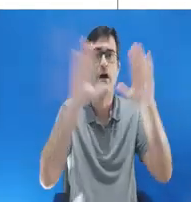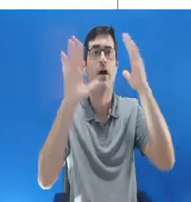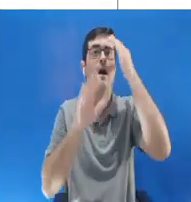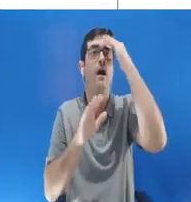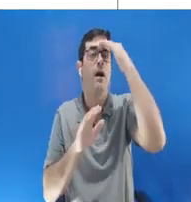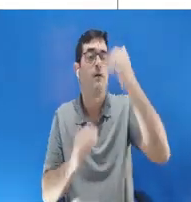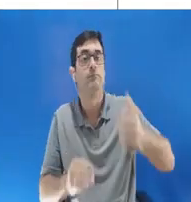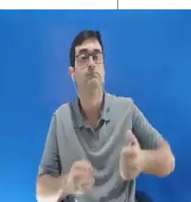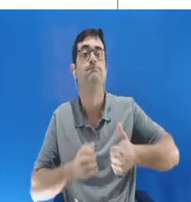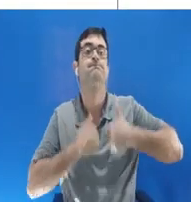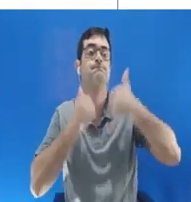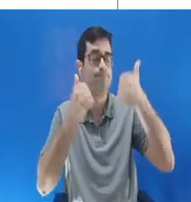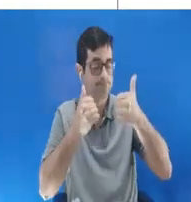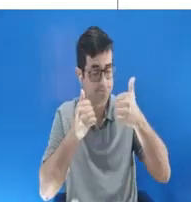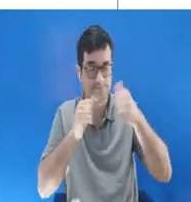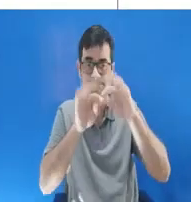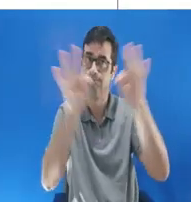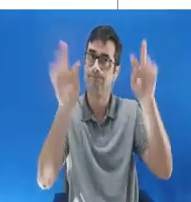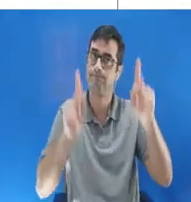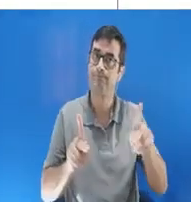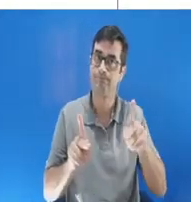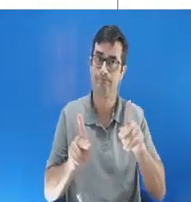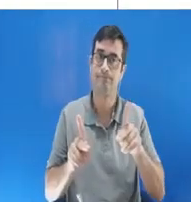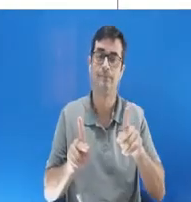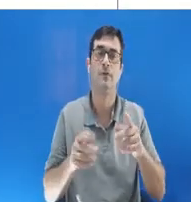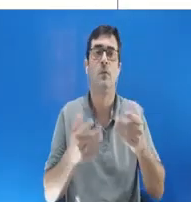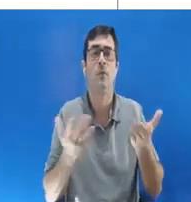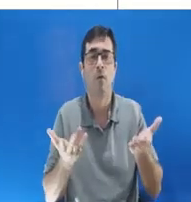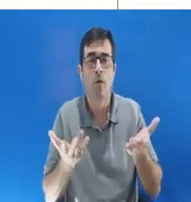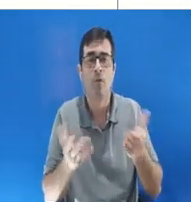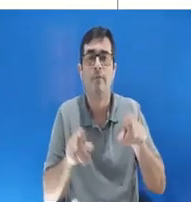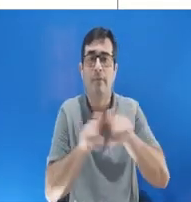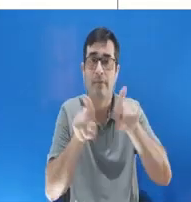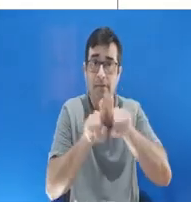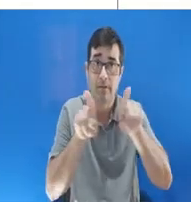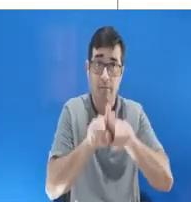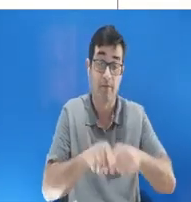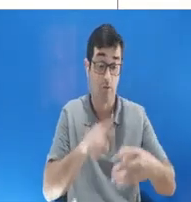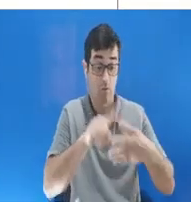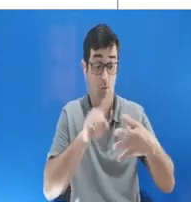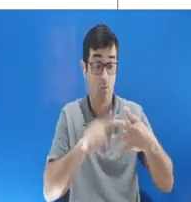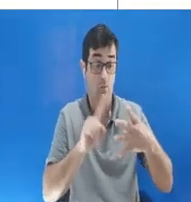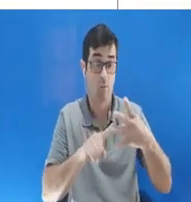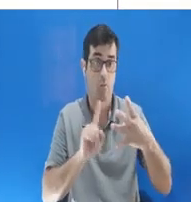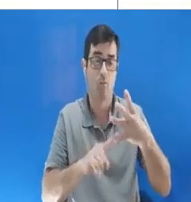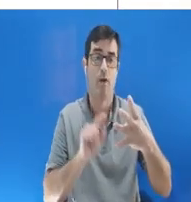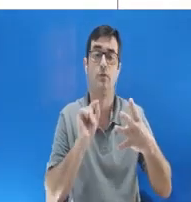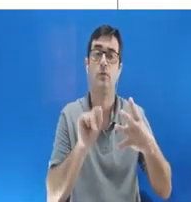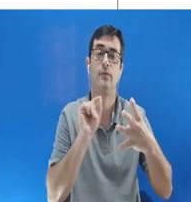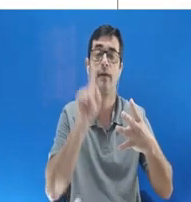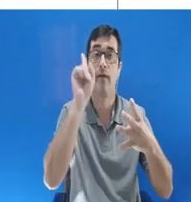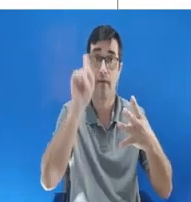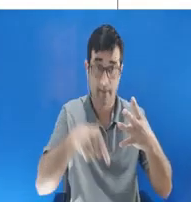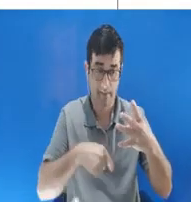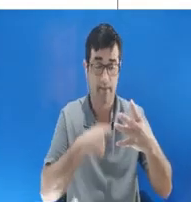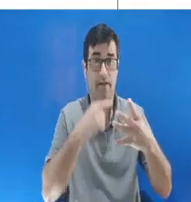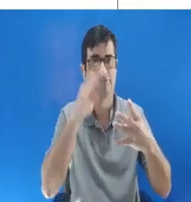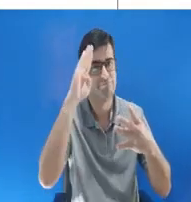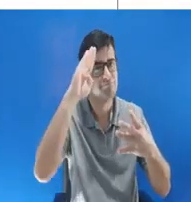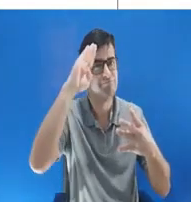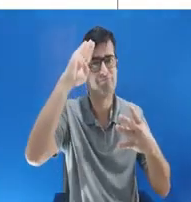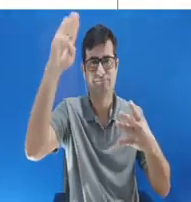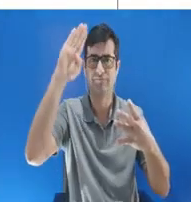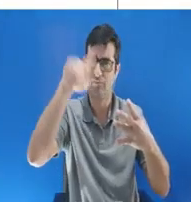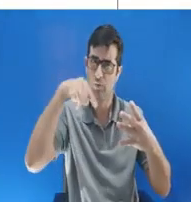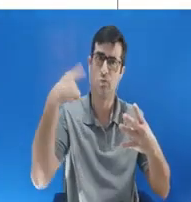entender as propriedades periódicas. Entre elas, a gente vai ver quatro, né? Que são as